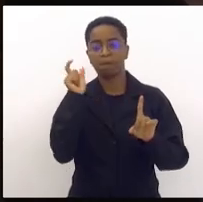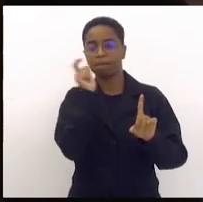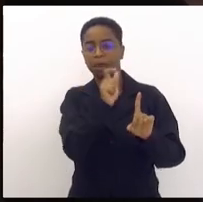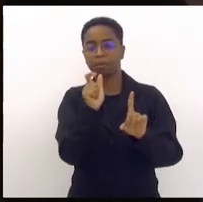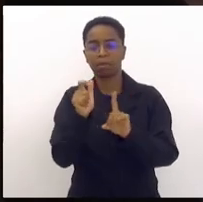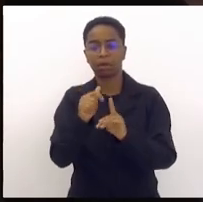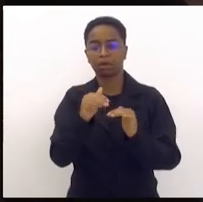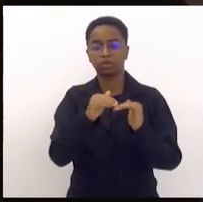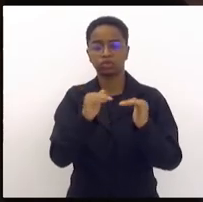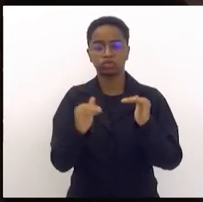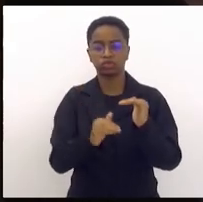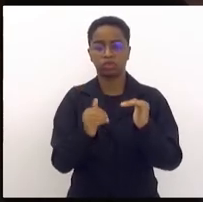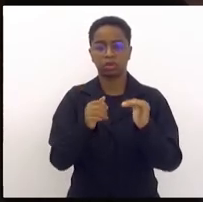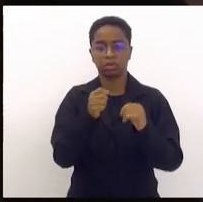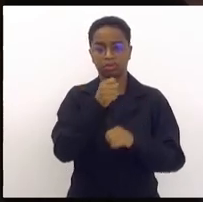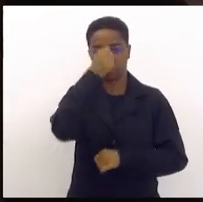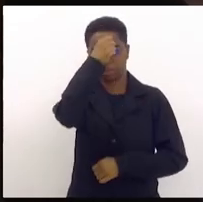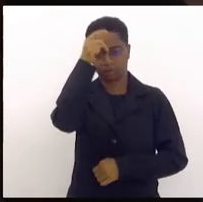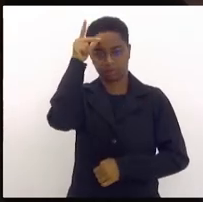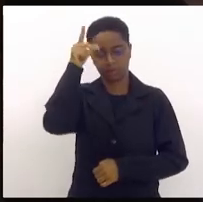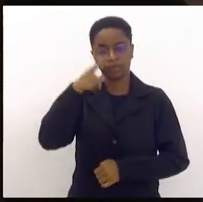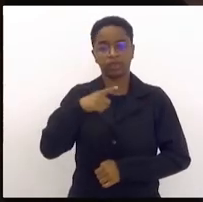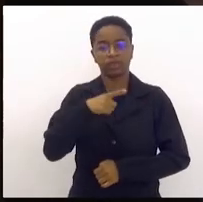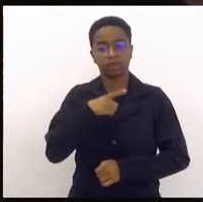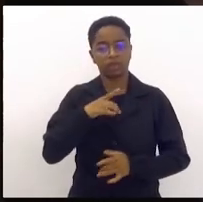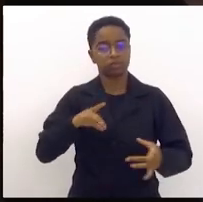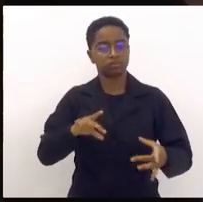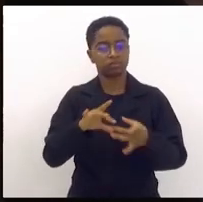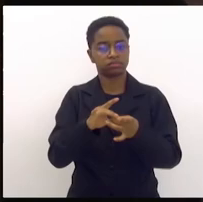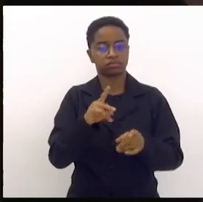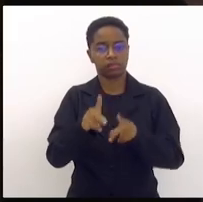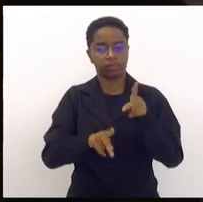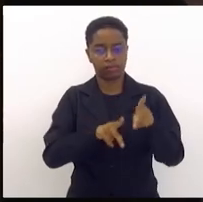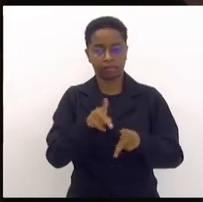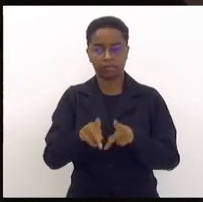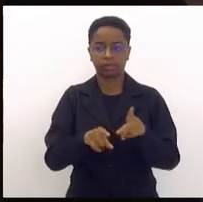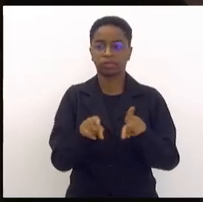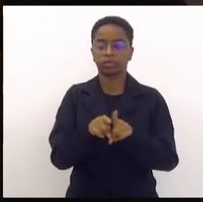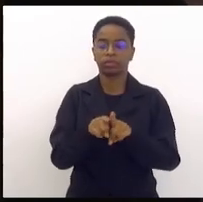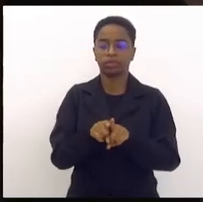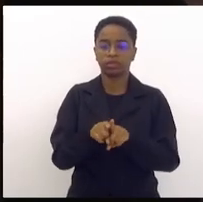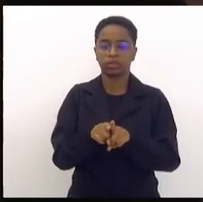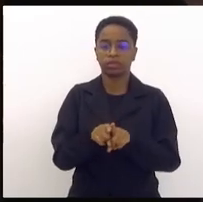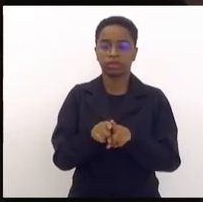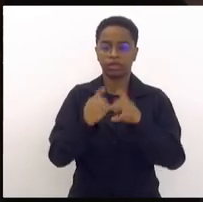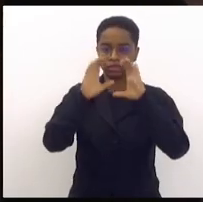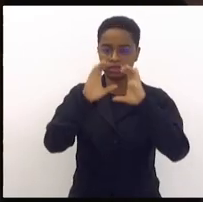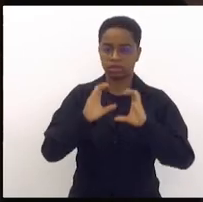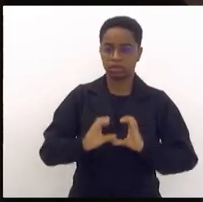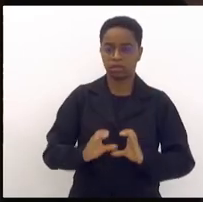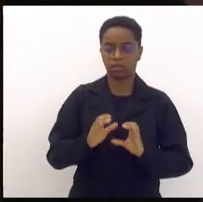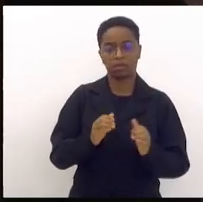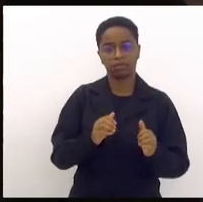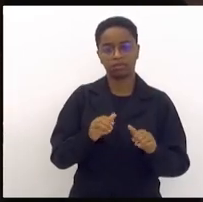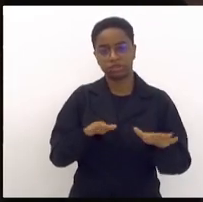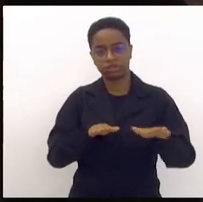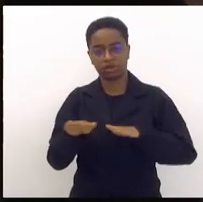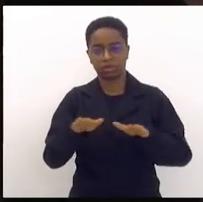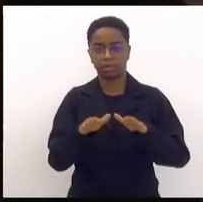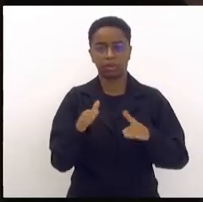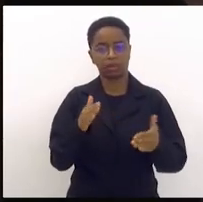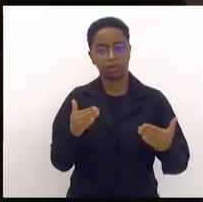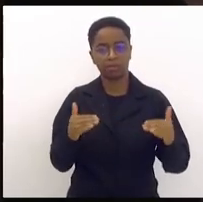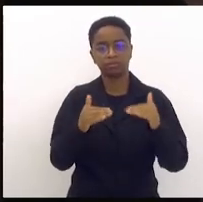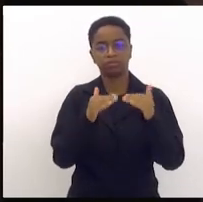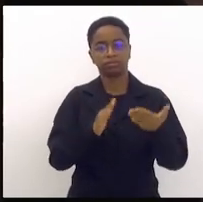que tinha todo um apelo popular, que tinha a aprovação do cidadão de Jacarepaguá, por exemplo, e